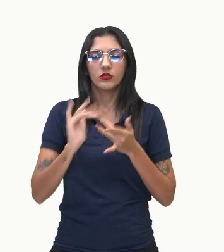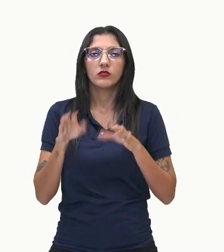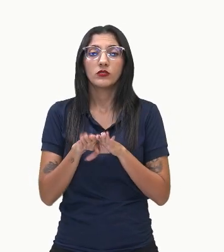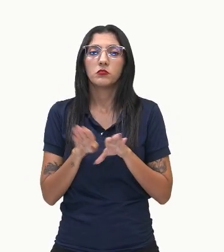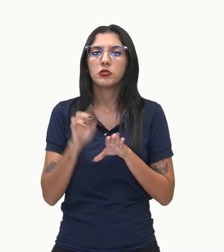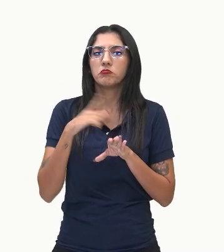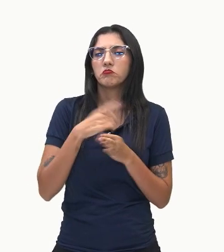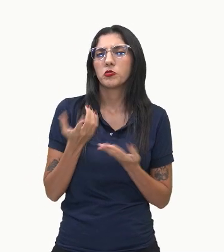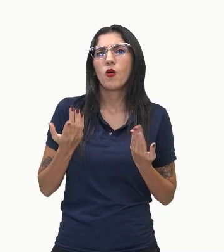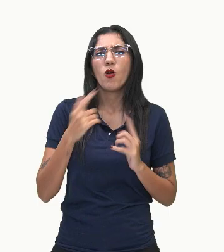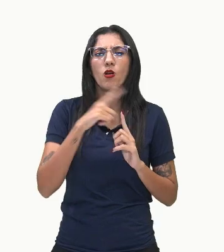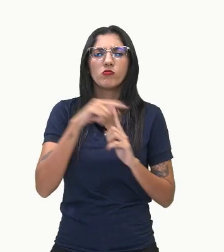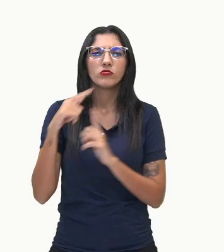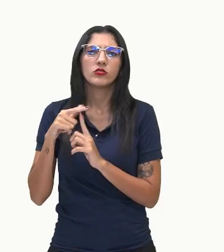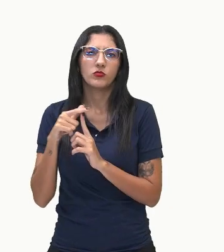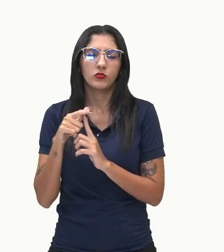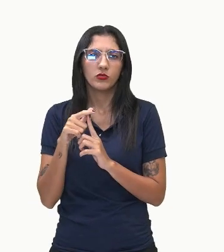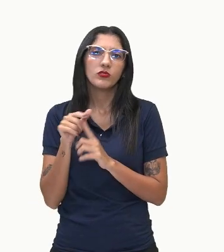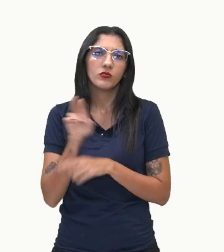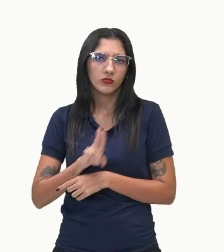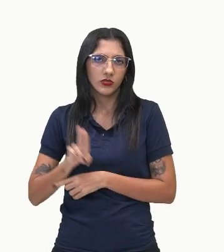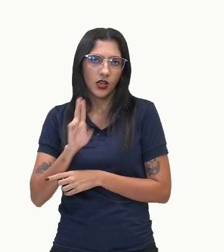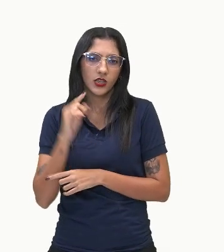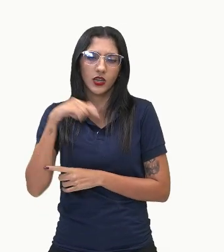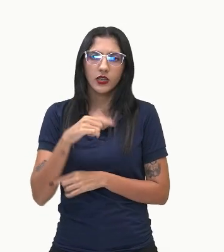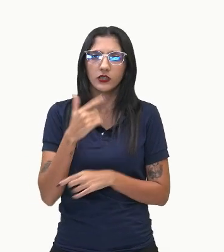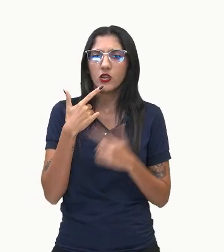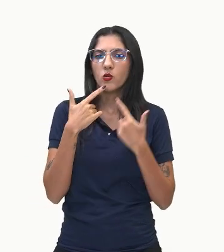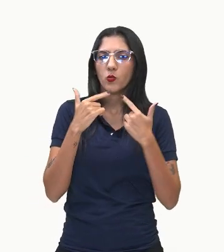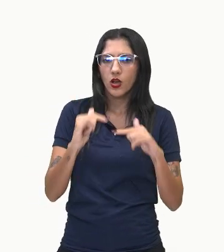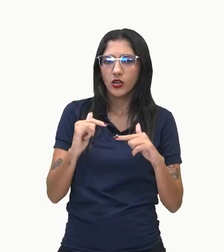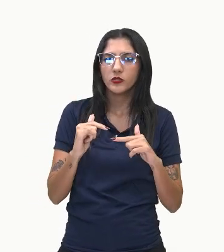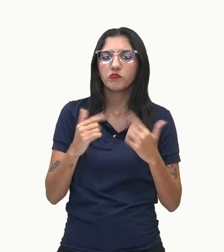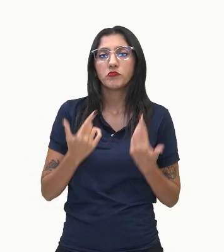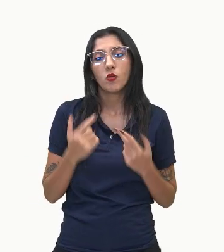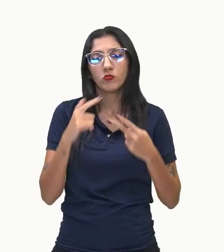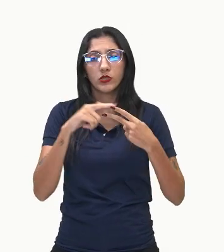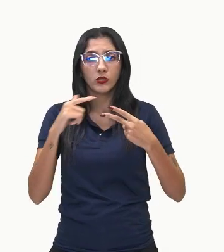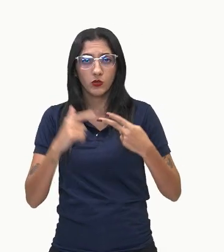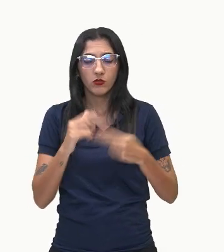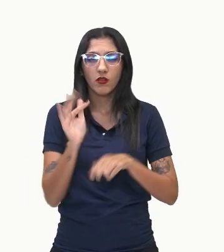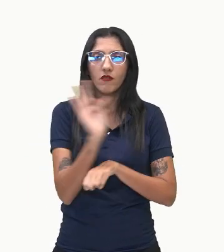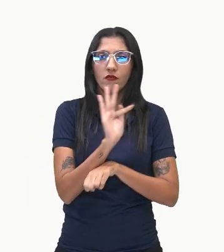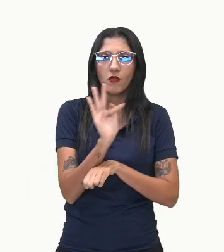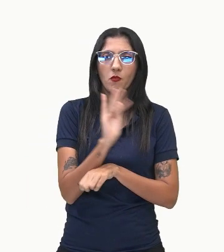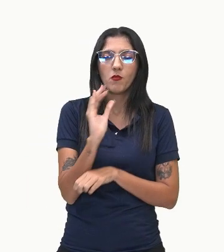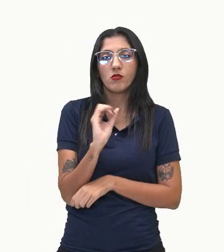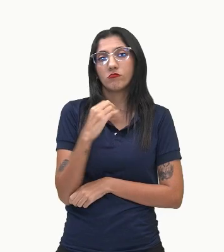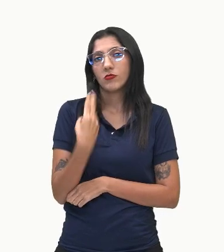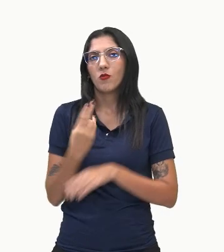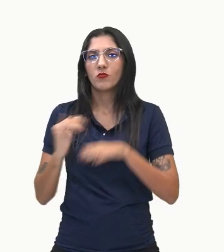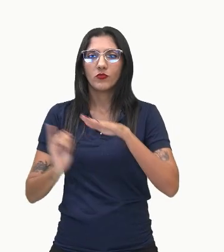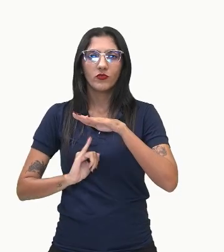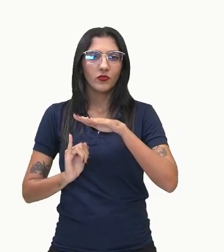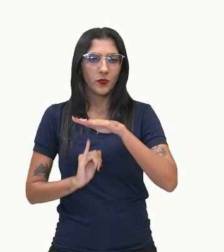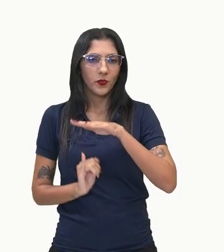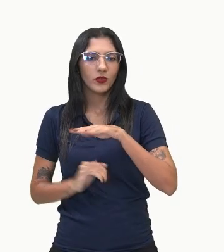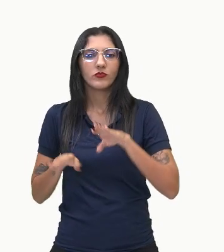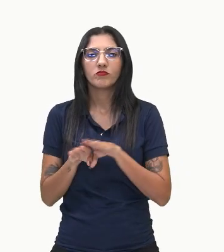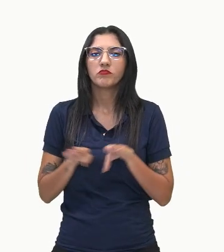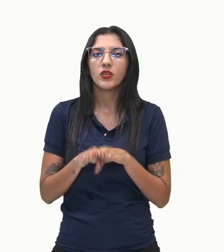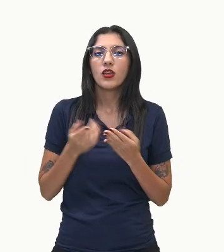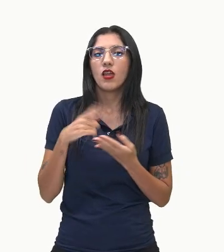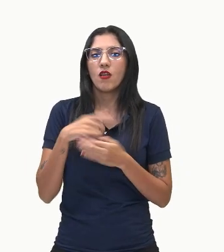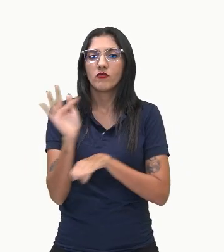tipo de linguagem que é utilizado, o tipo formal ou informal, que é o tipo